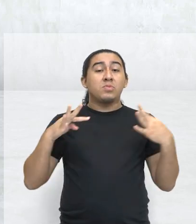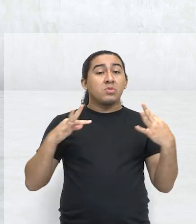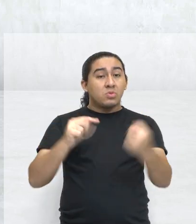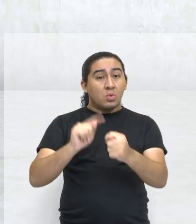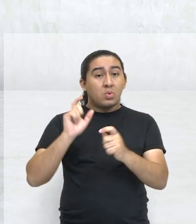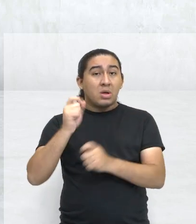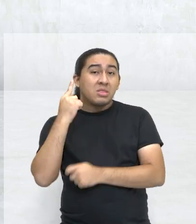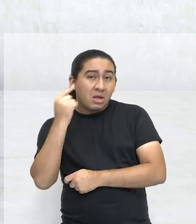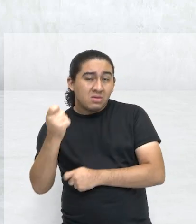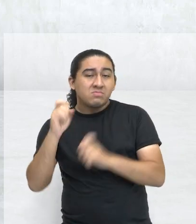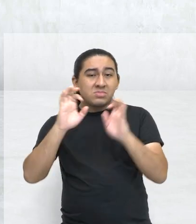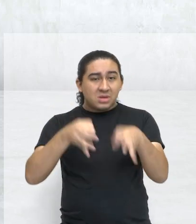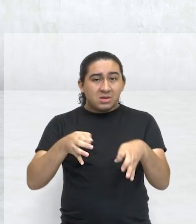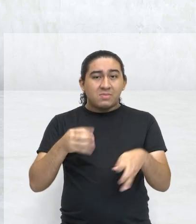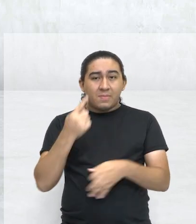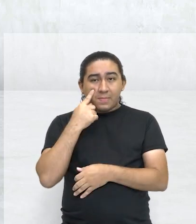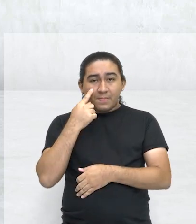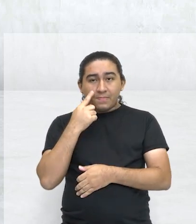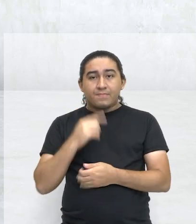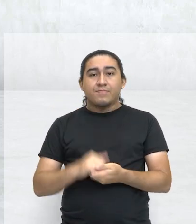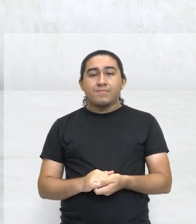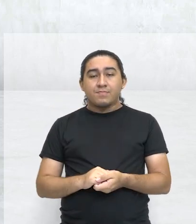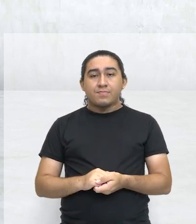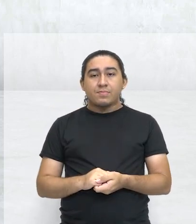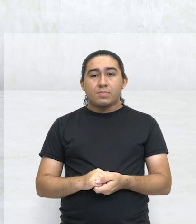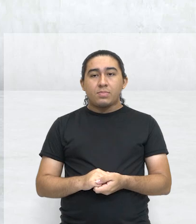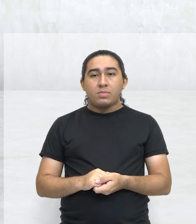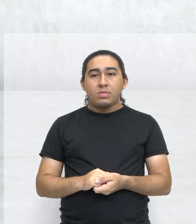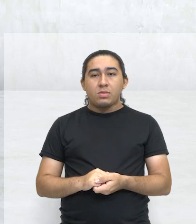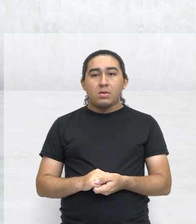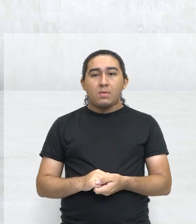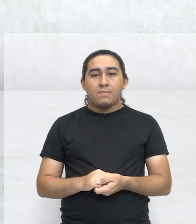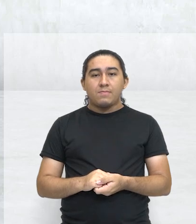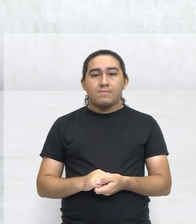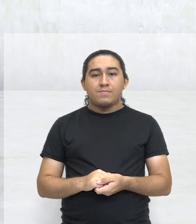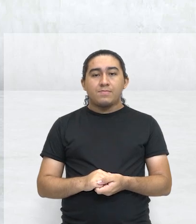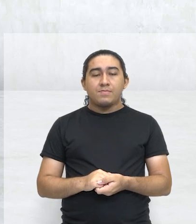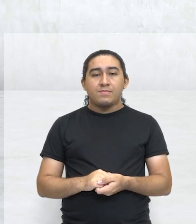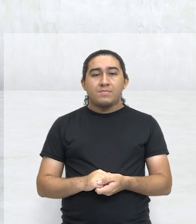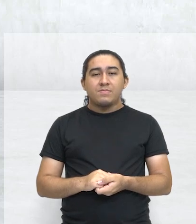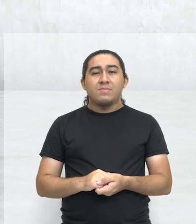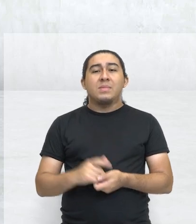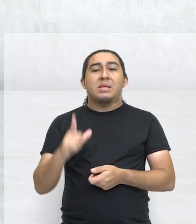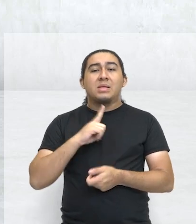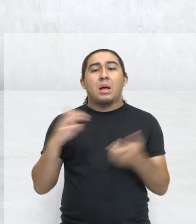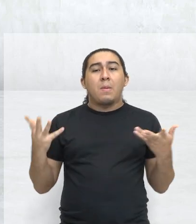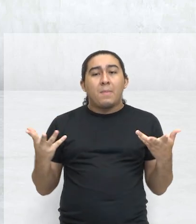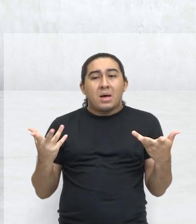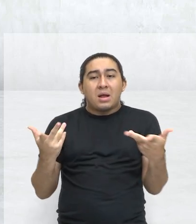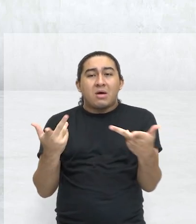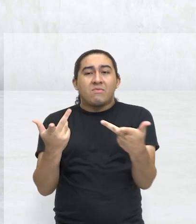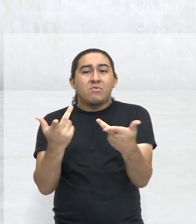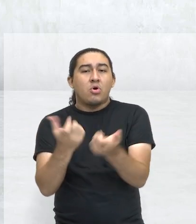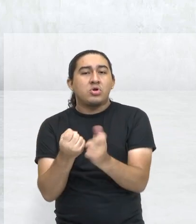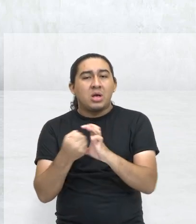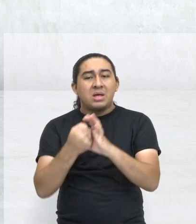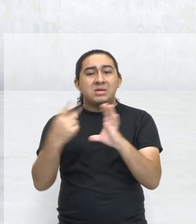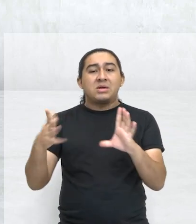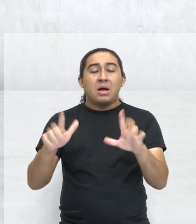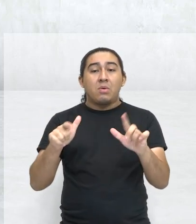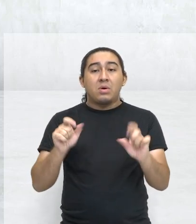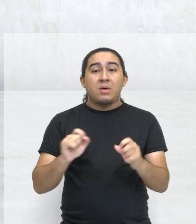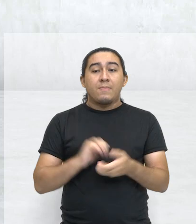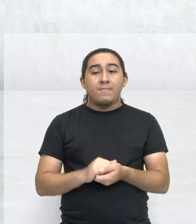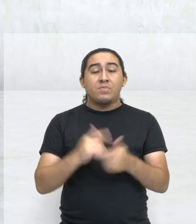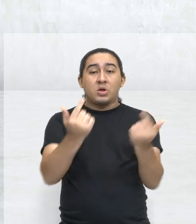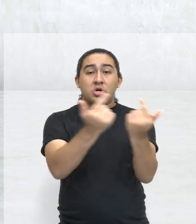não precisaria de caixa de som, hoje é utilizado, mas naquele período não, a acústica foi totalmente